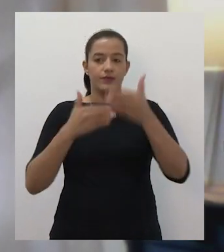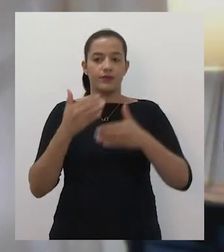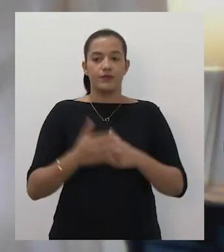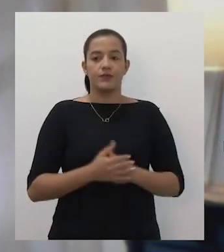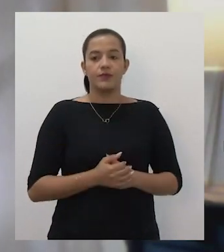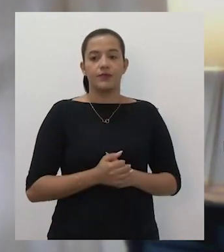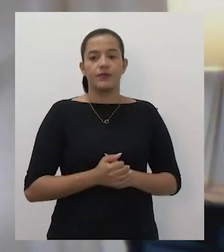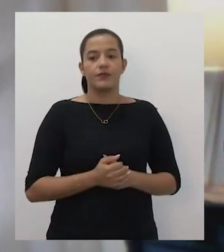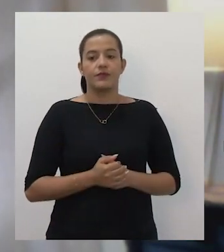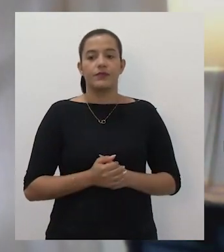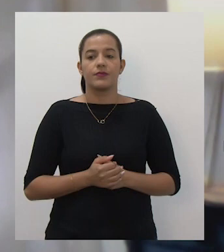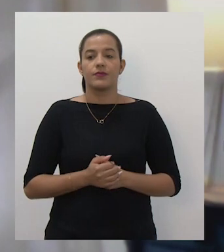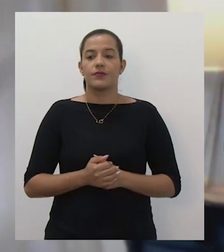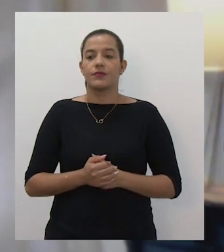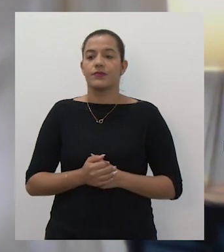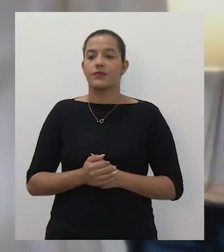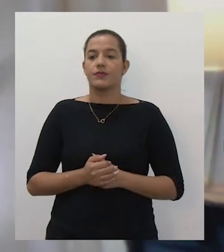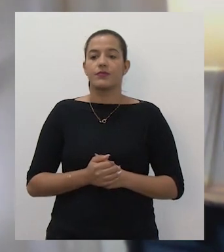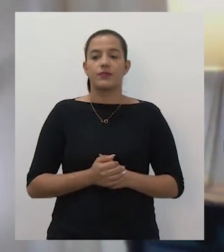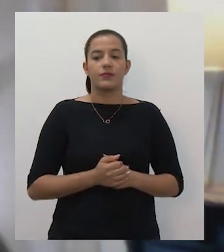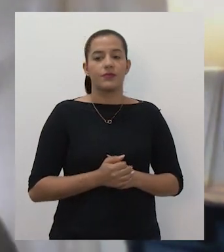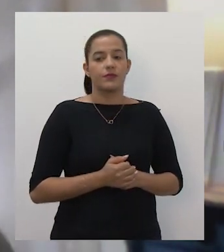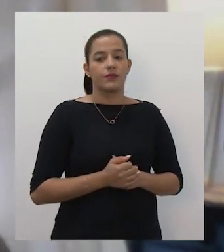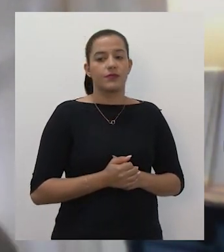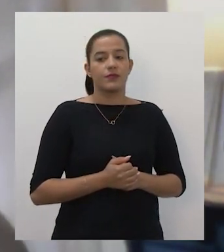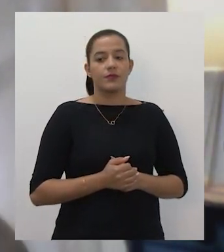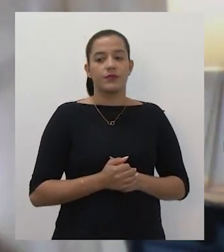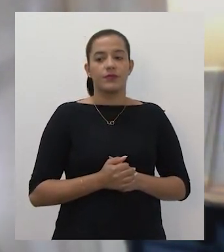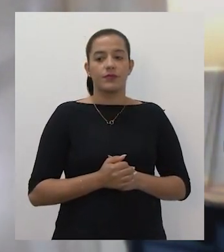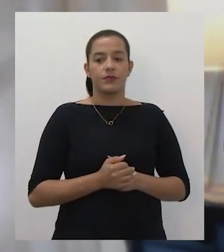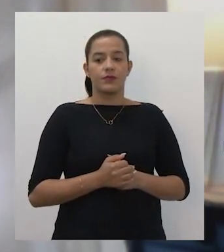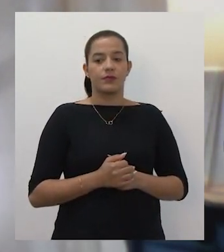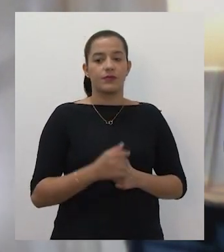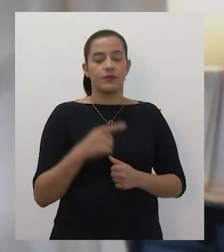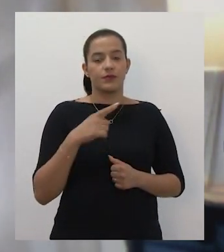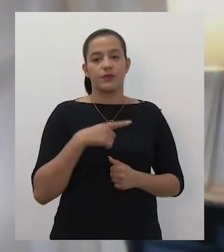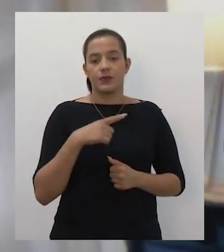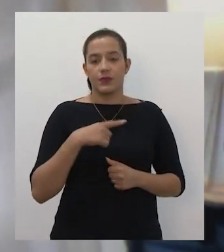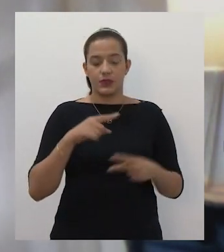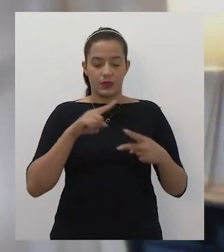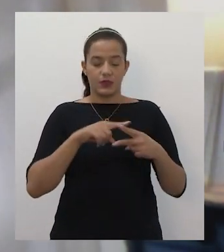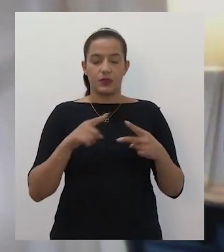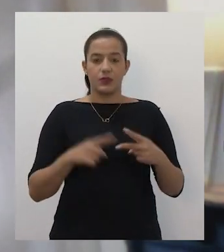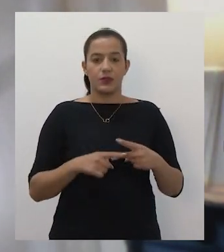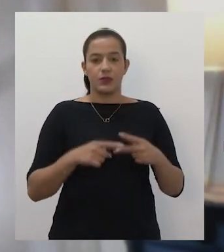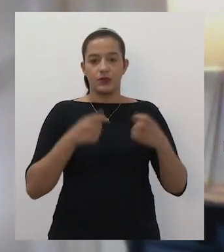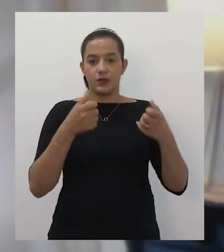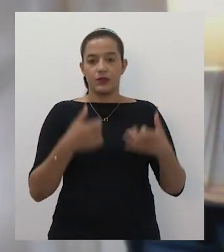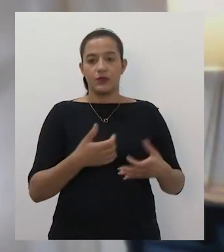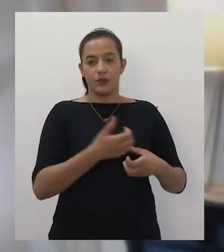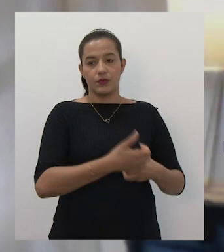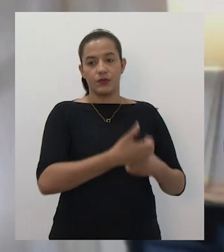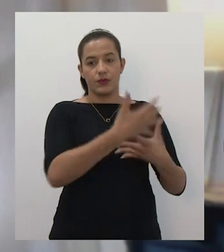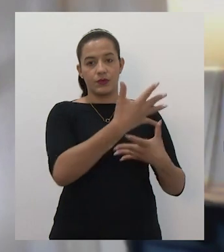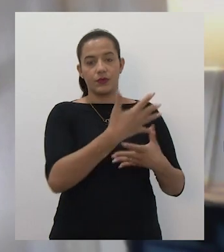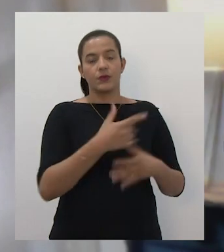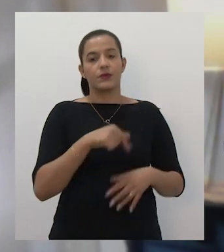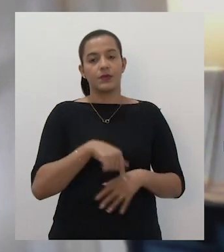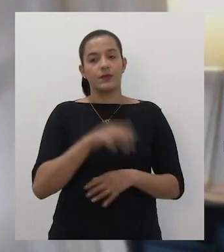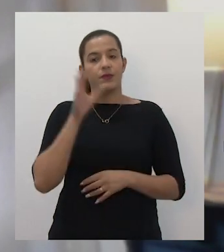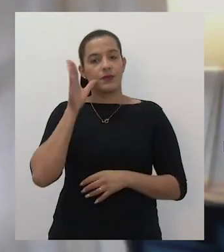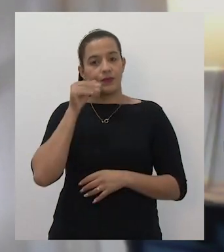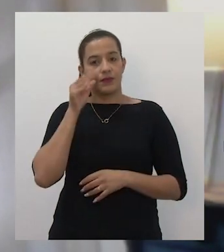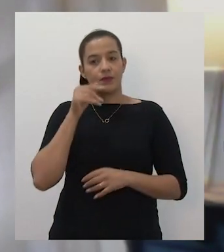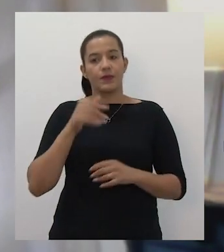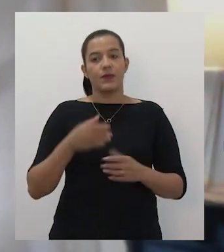trouxe a contribuição dela. E aí, tem duas colocações que estão aqui no chat que são bem interessantes, que eu